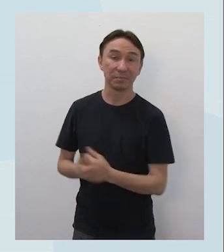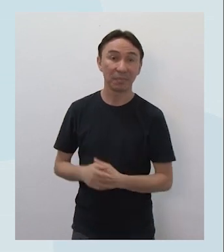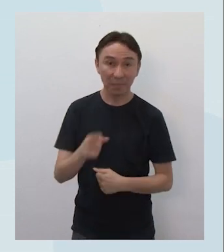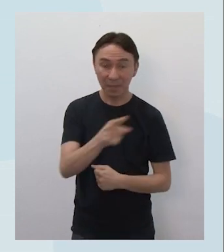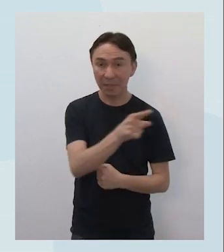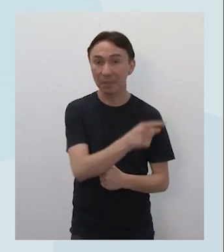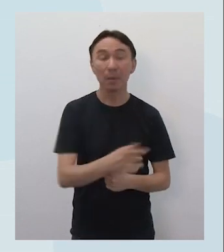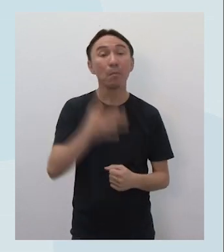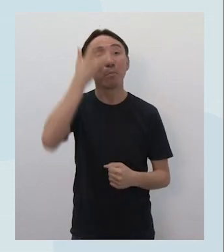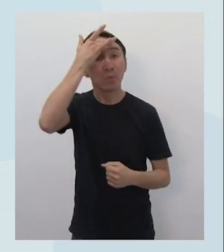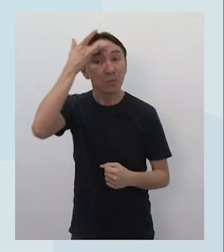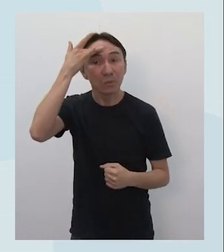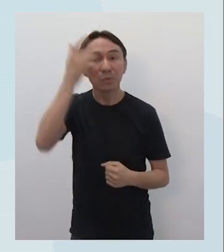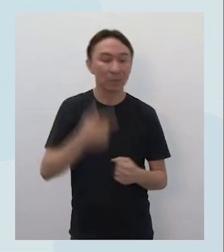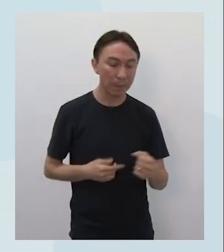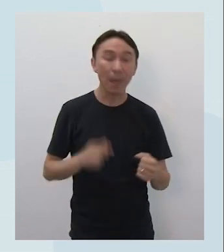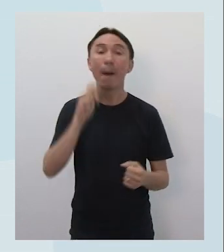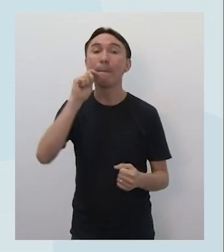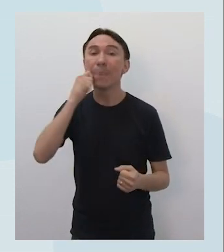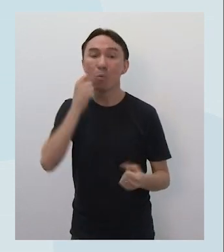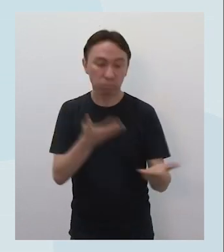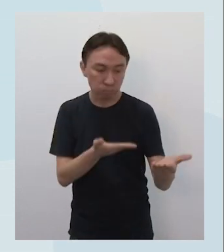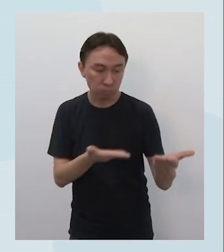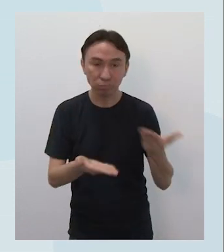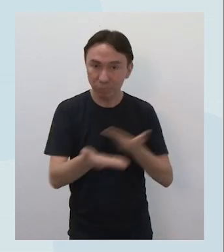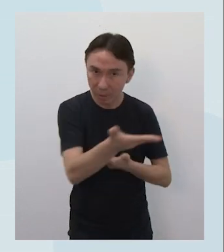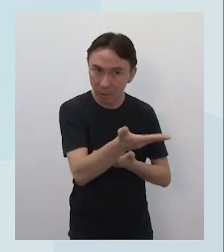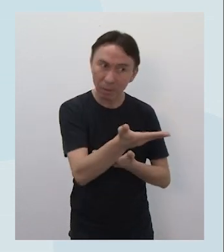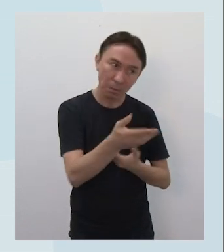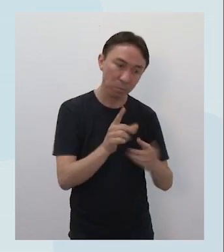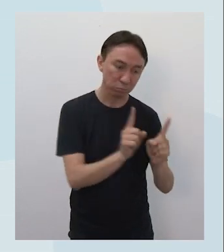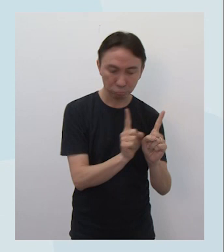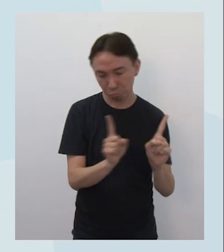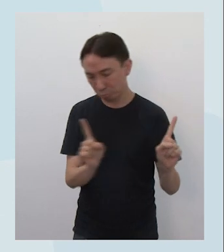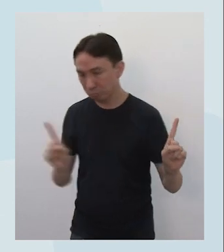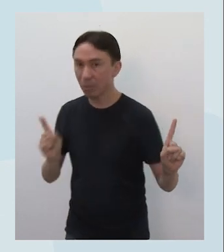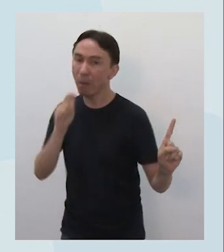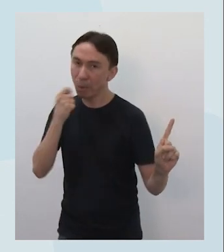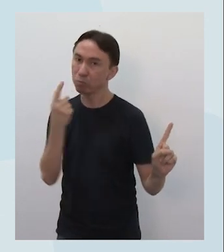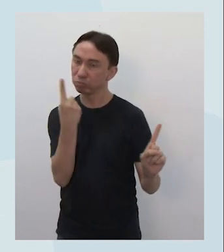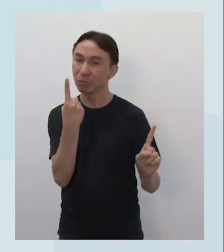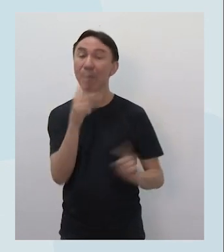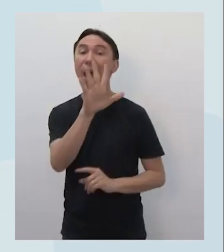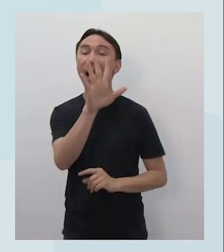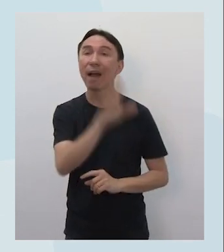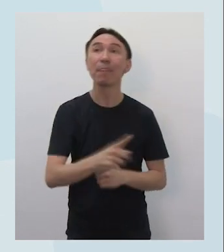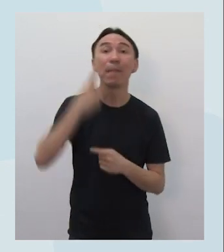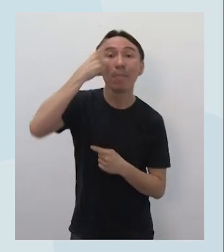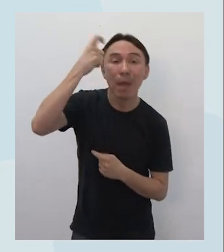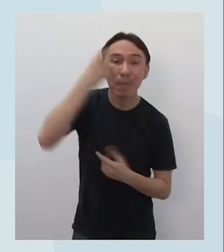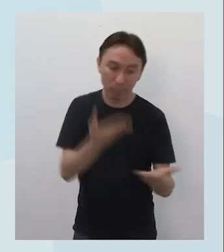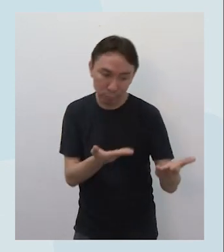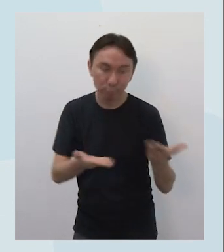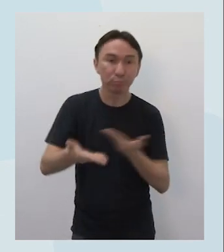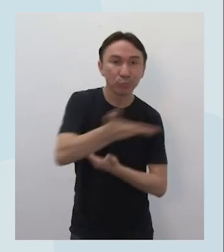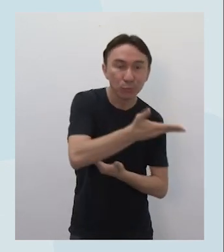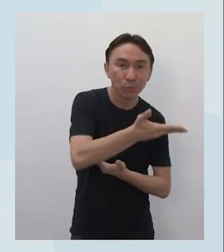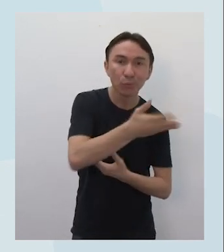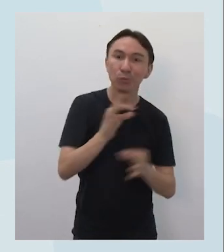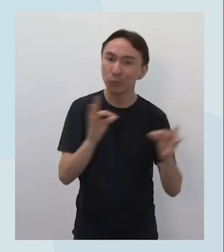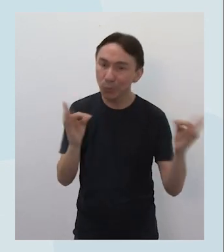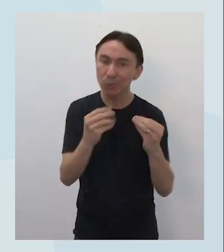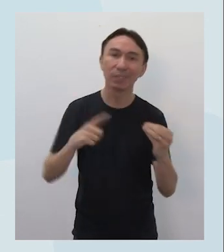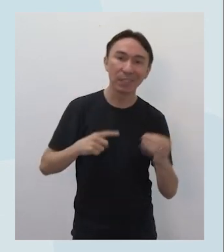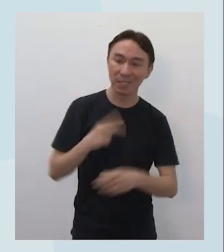duas pessoas trocam pães, cada uma volta com um pão, mas quando trocam ideias, todas voltam com pelo menos